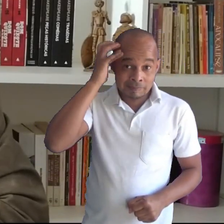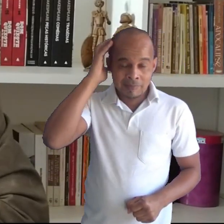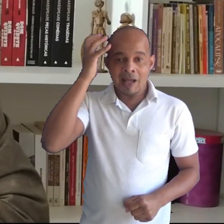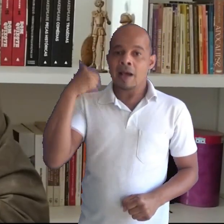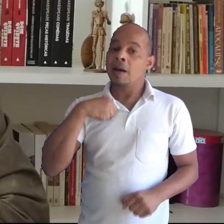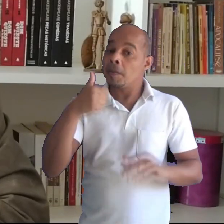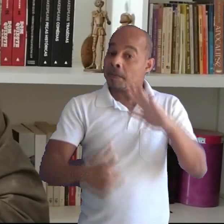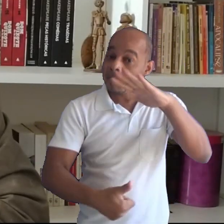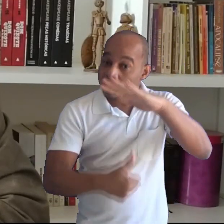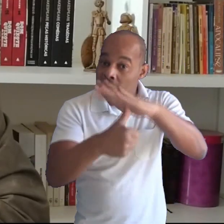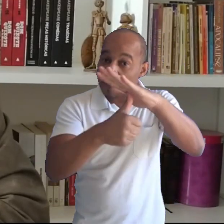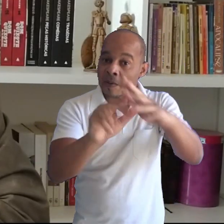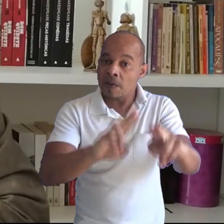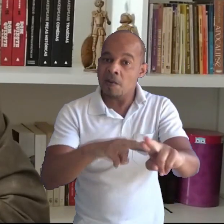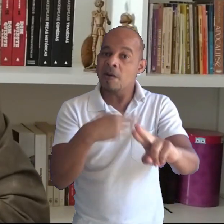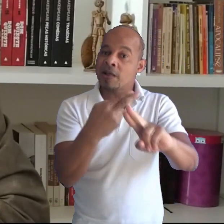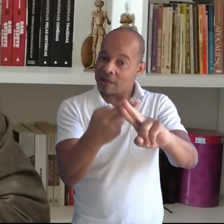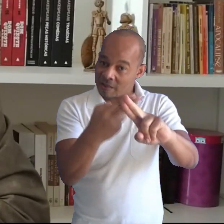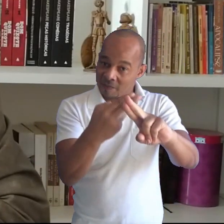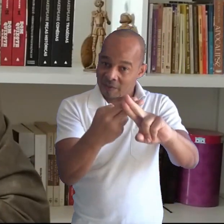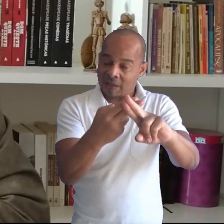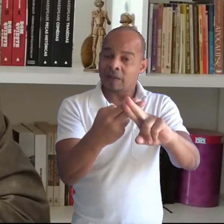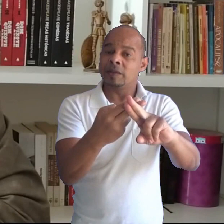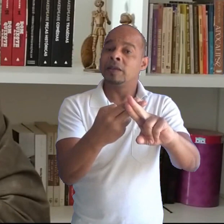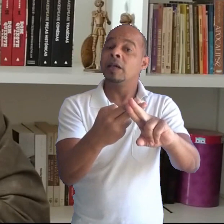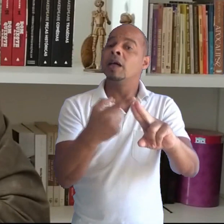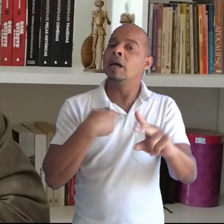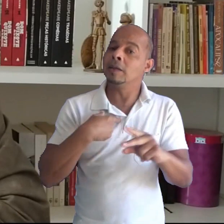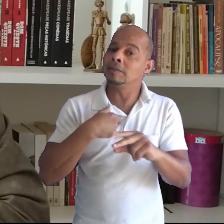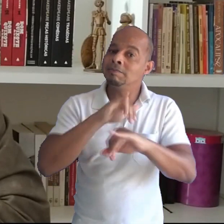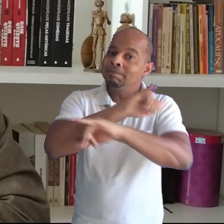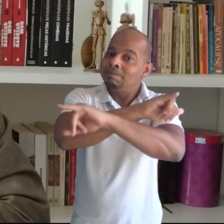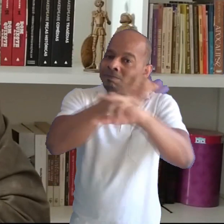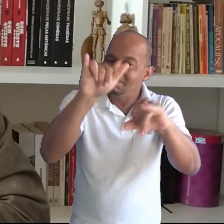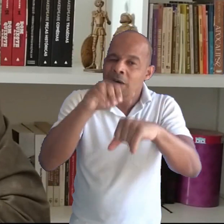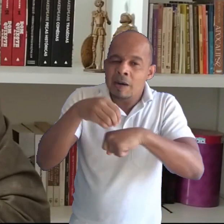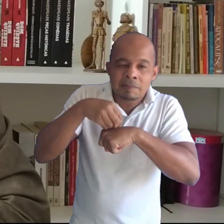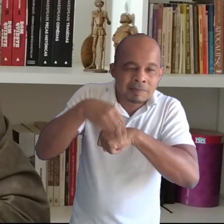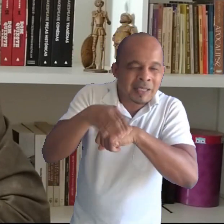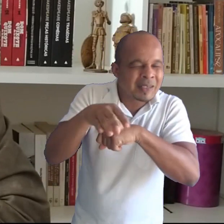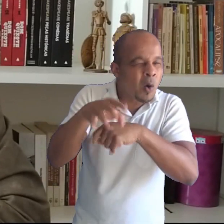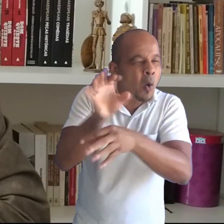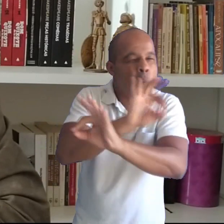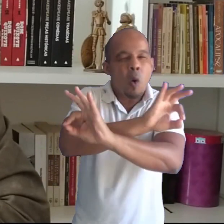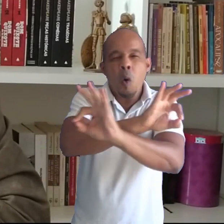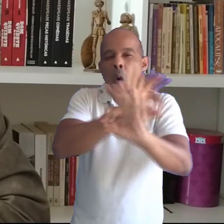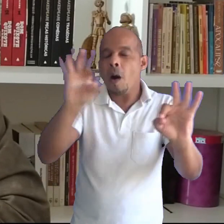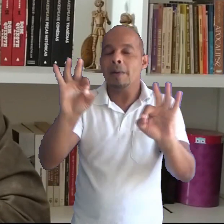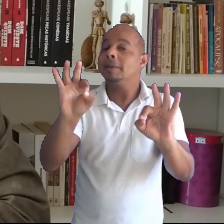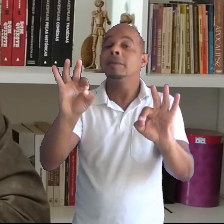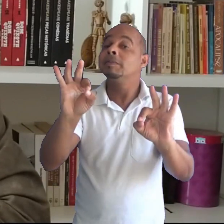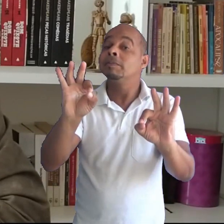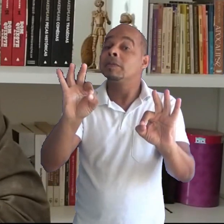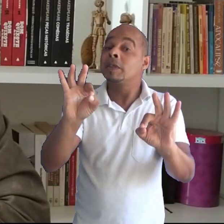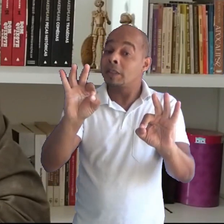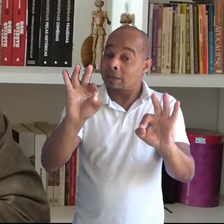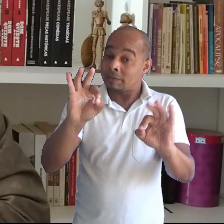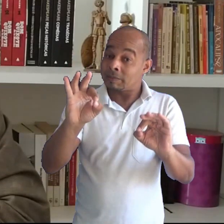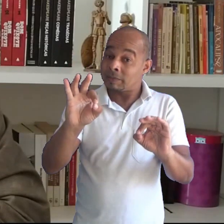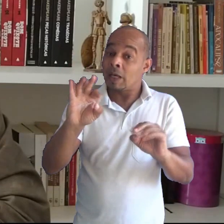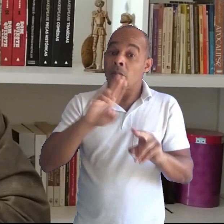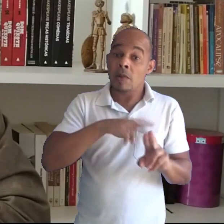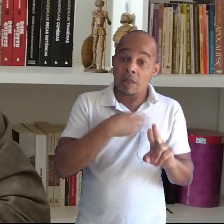Sou o professor Sandro Amadeu Cerveira, reitor da Universidade Federal de Alfenas. Estou aqui para trazer uma ótima notícia para a nossa